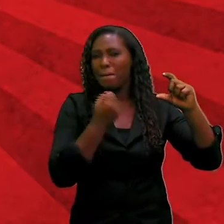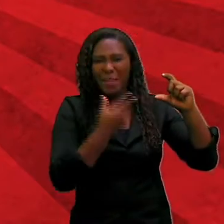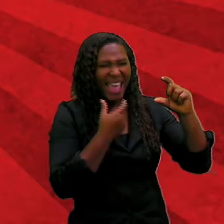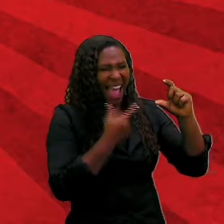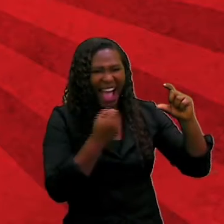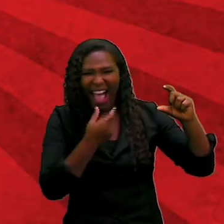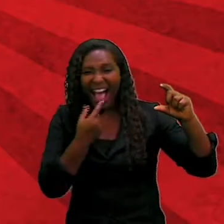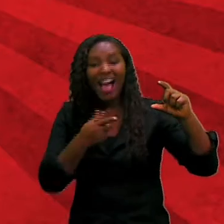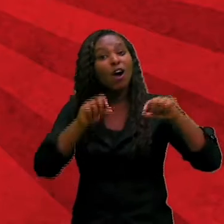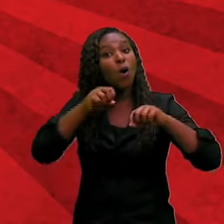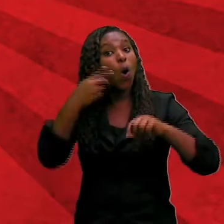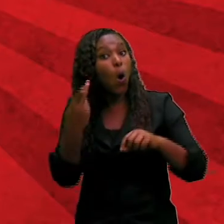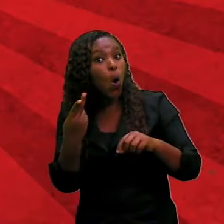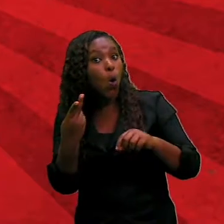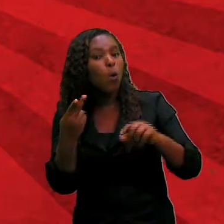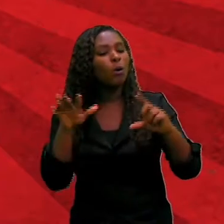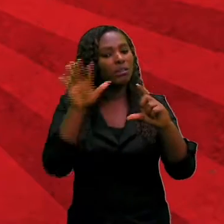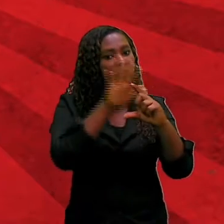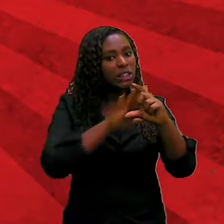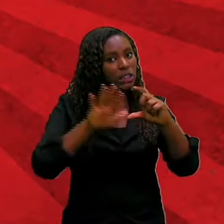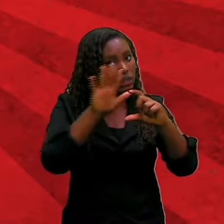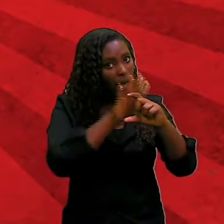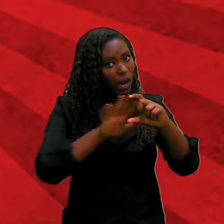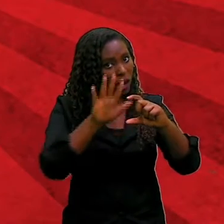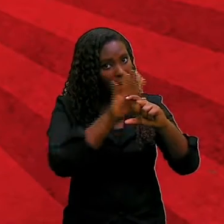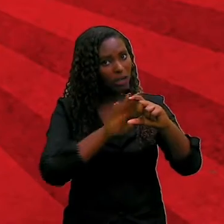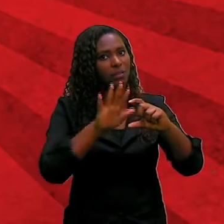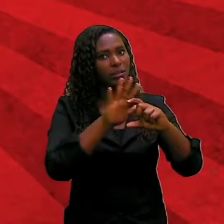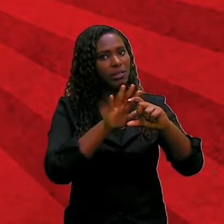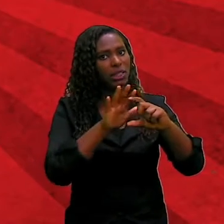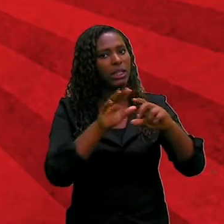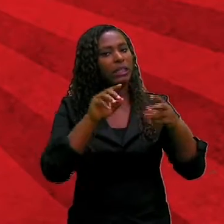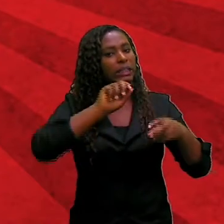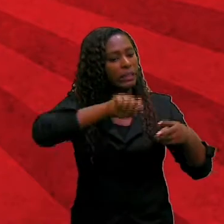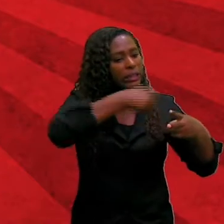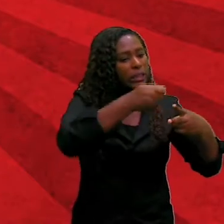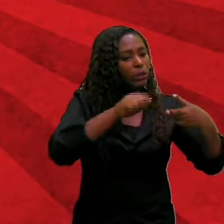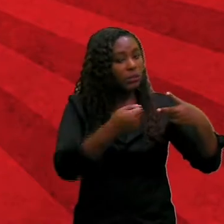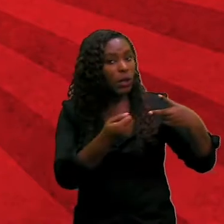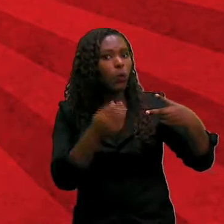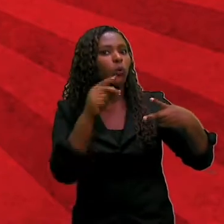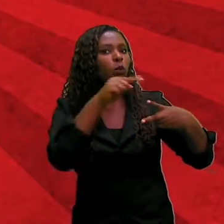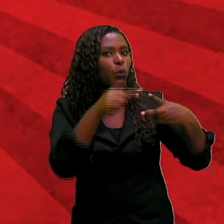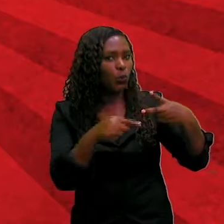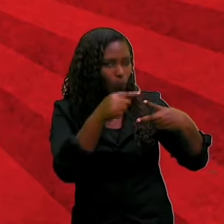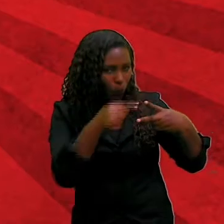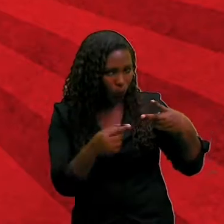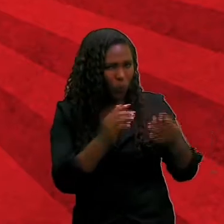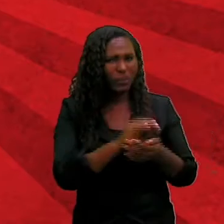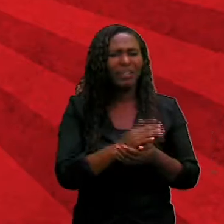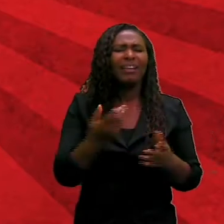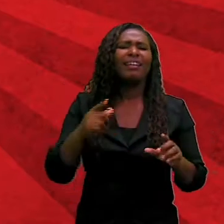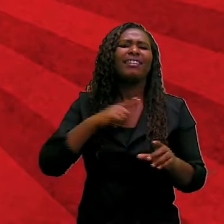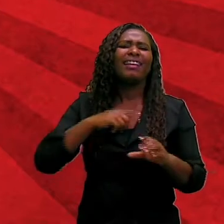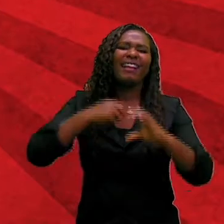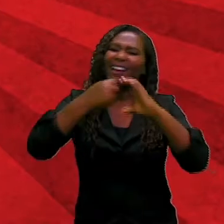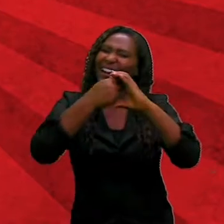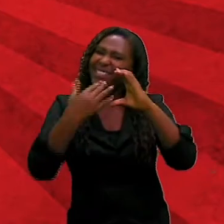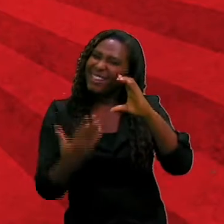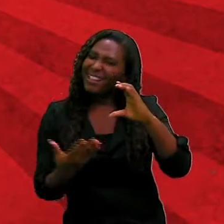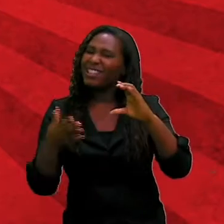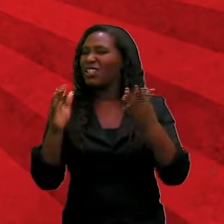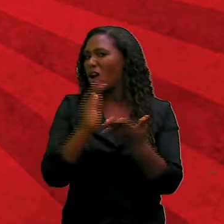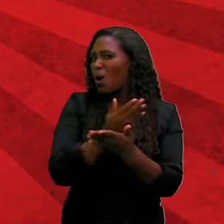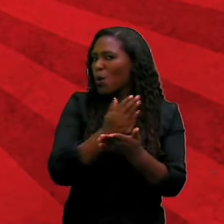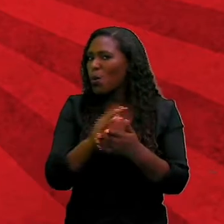o objetivo e algumas características aí sobre a charge. E eu sei que vocês se divertem